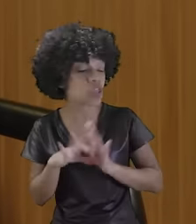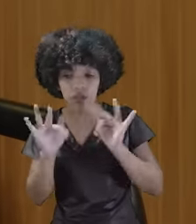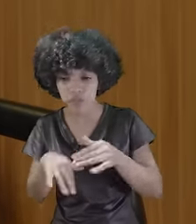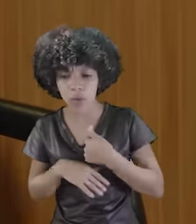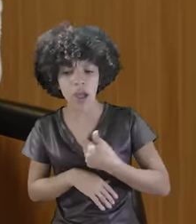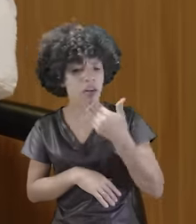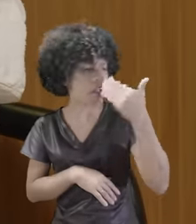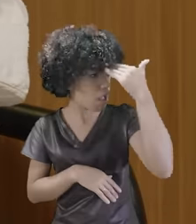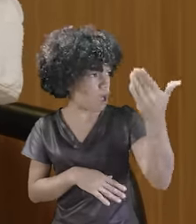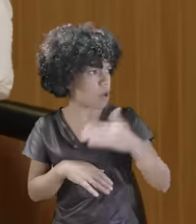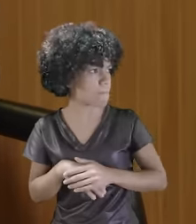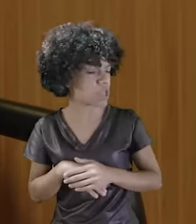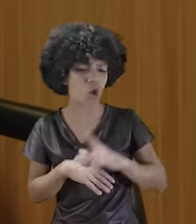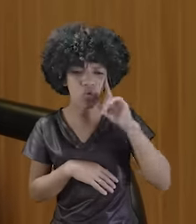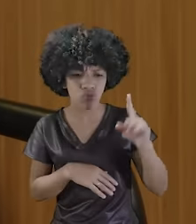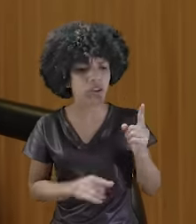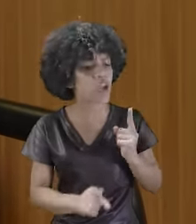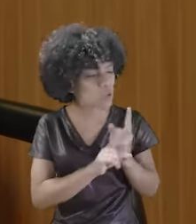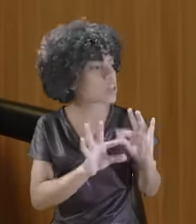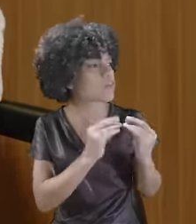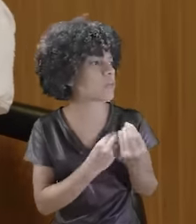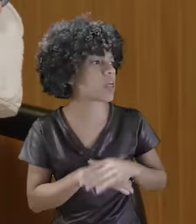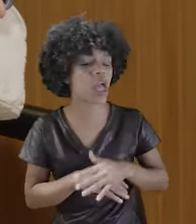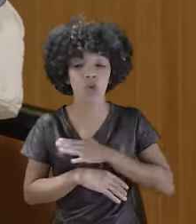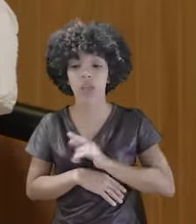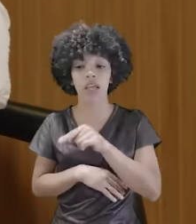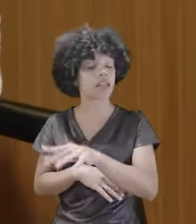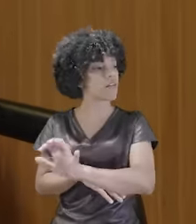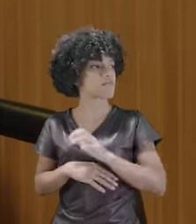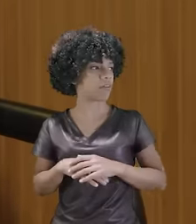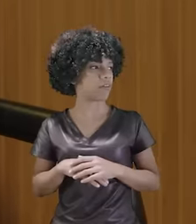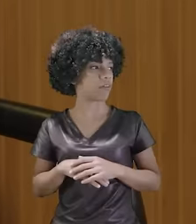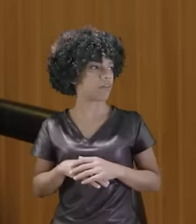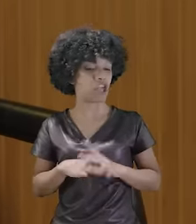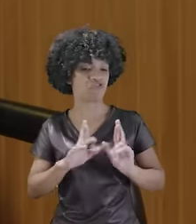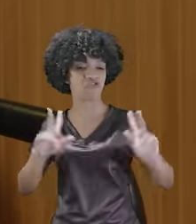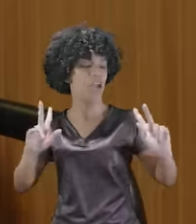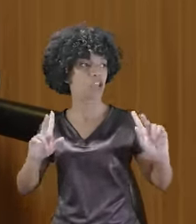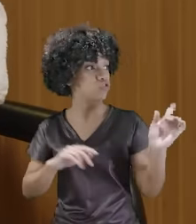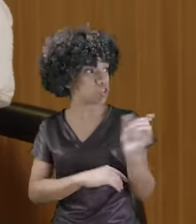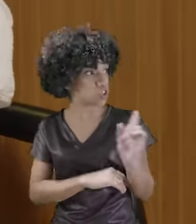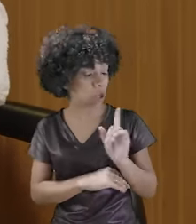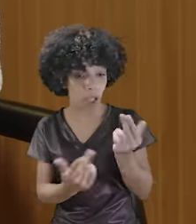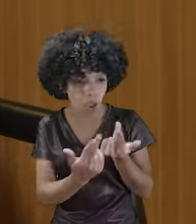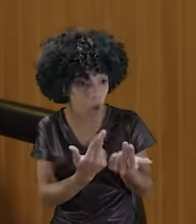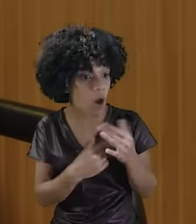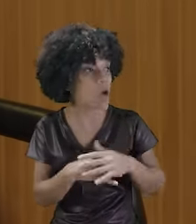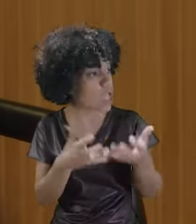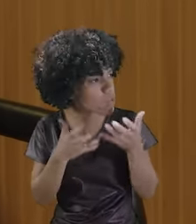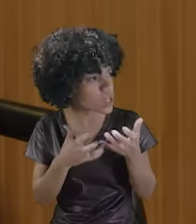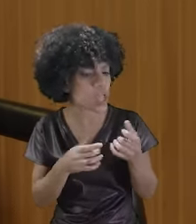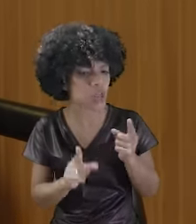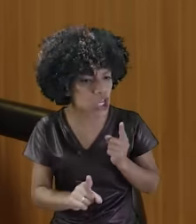ele é árabe também ele não sou brasileiro ele um dia vai encontrar minha família e não quero que ele ser assim diferente deles entende